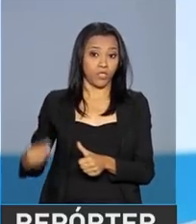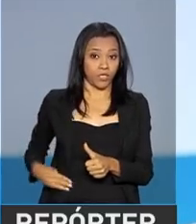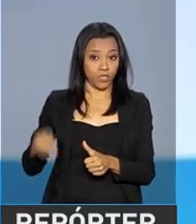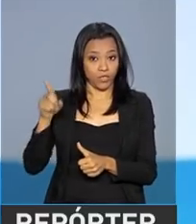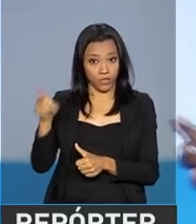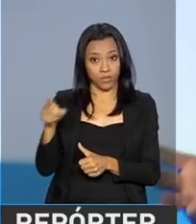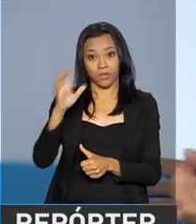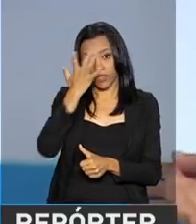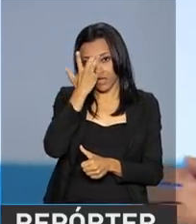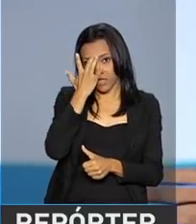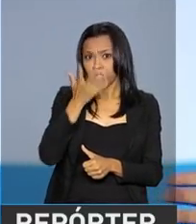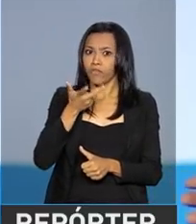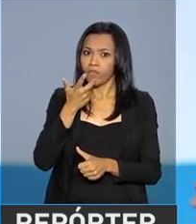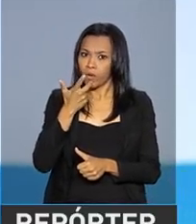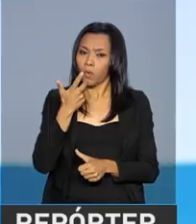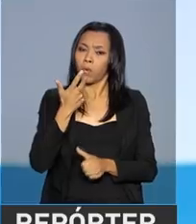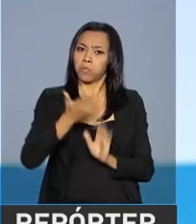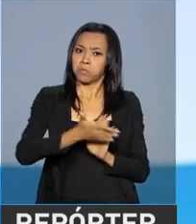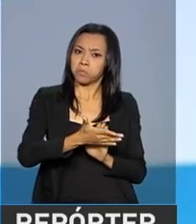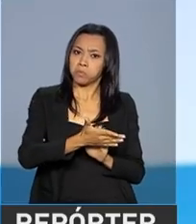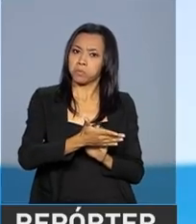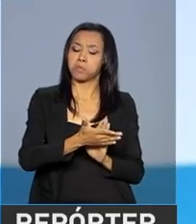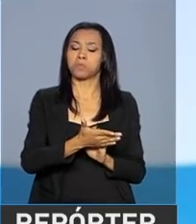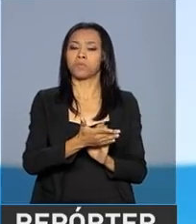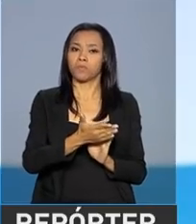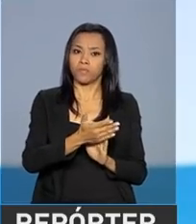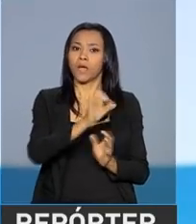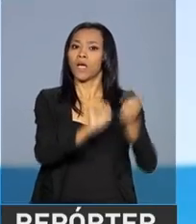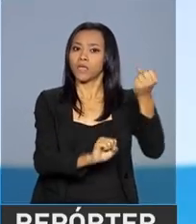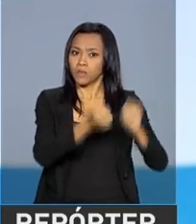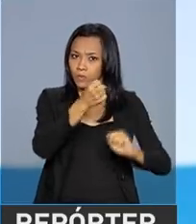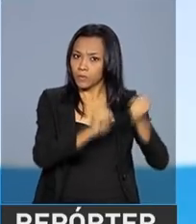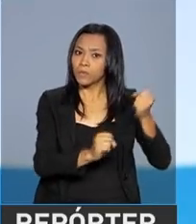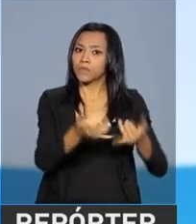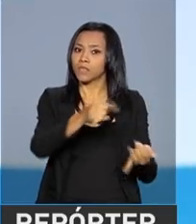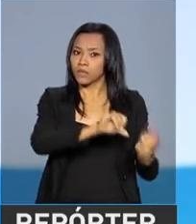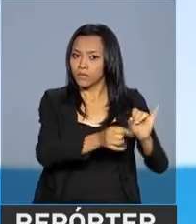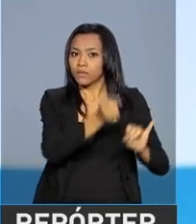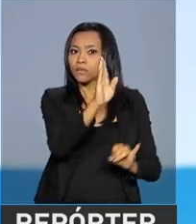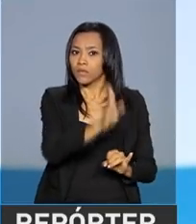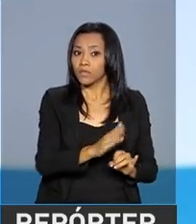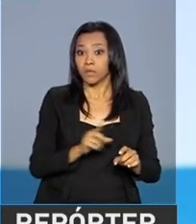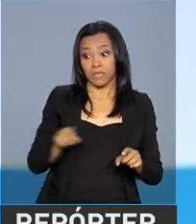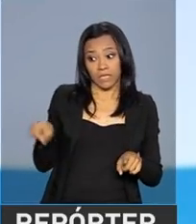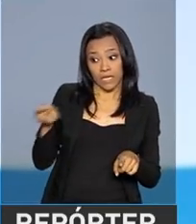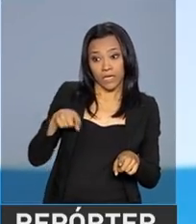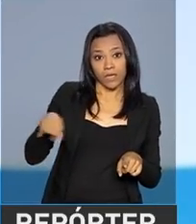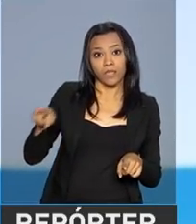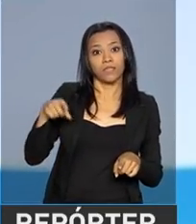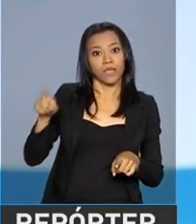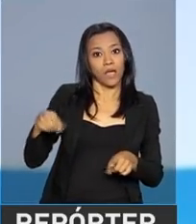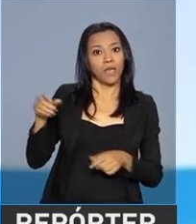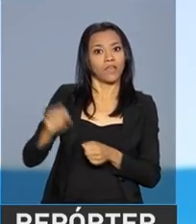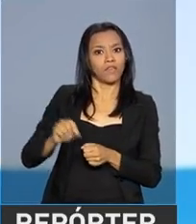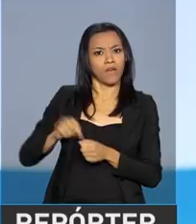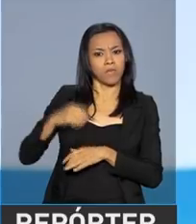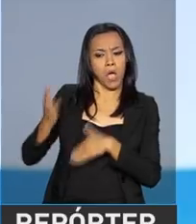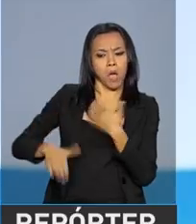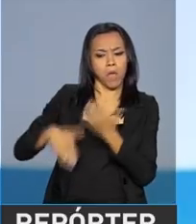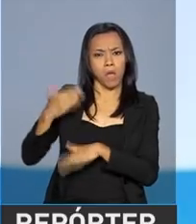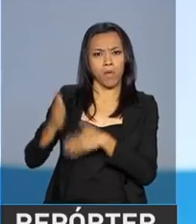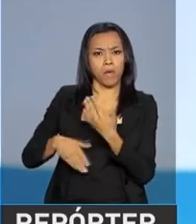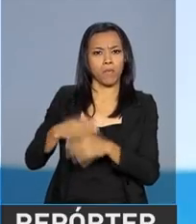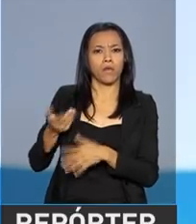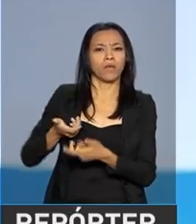fez referências religiosas a indústria química brasileira e vocês sabem que eles são produtores de fertilizantes e também